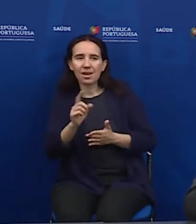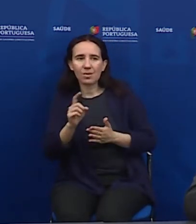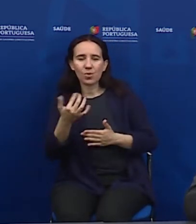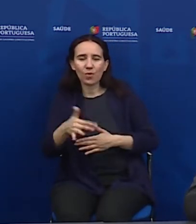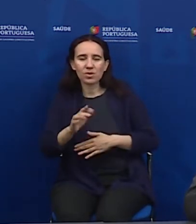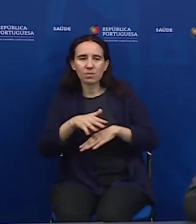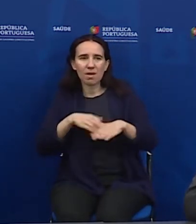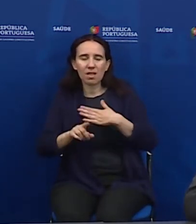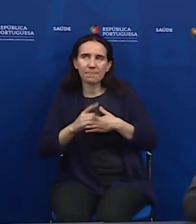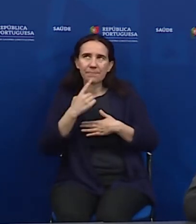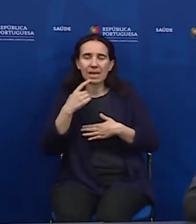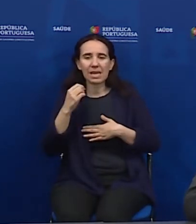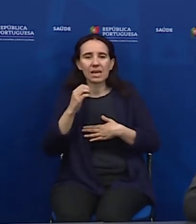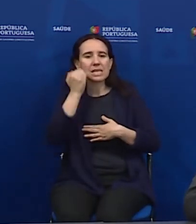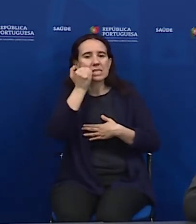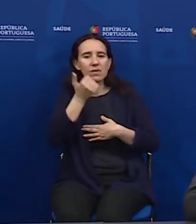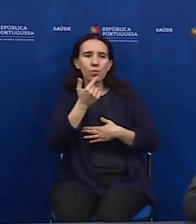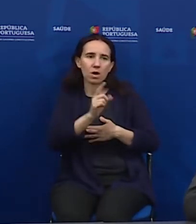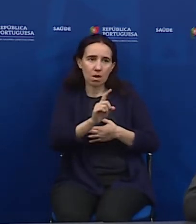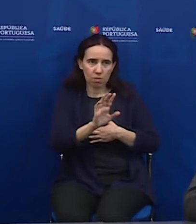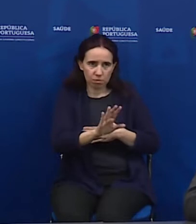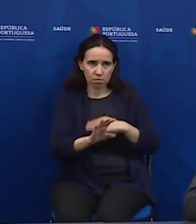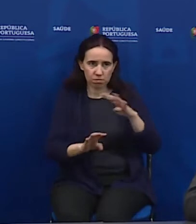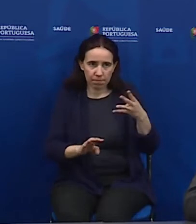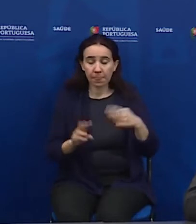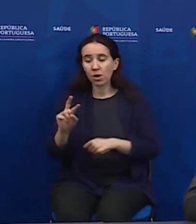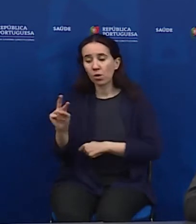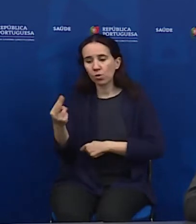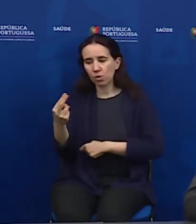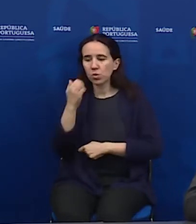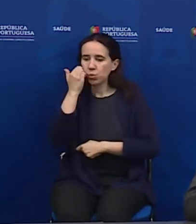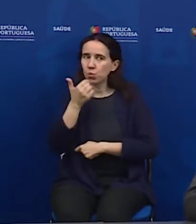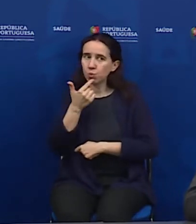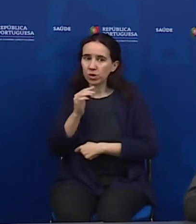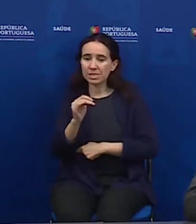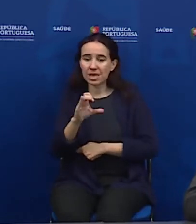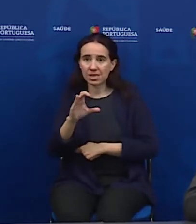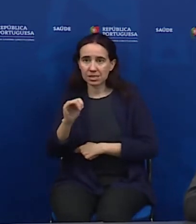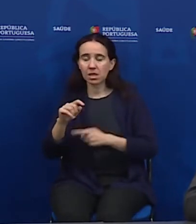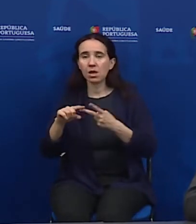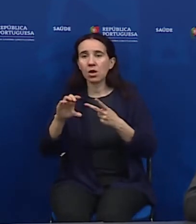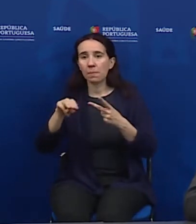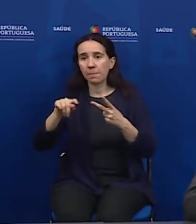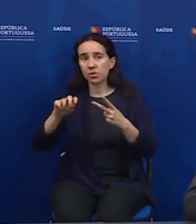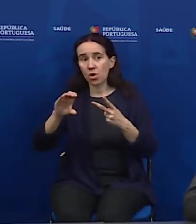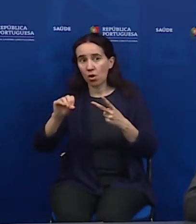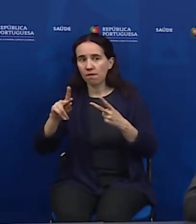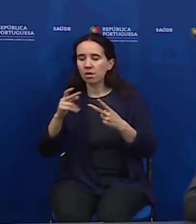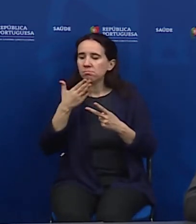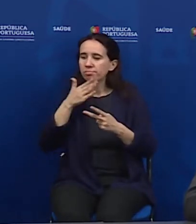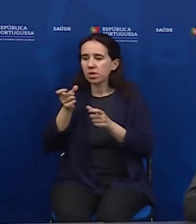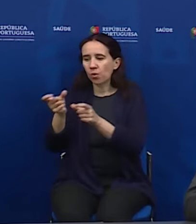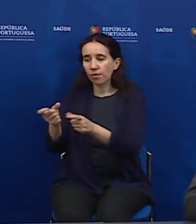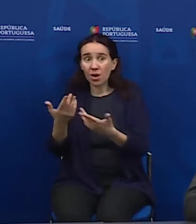não são tão agressivos. Dois que foram muito agressivos, do SARS e do MERS-CoV, que felizmente estão contidos, e